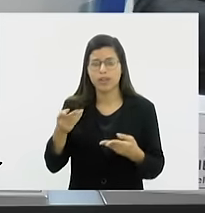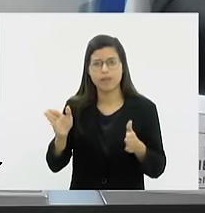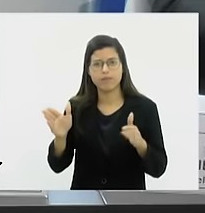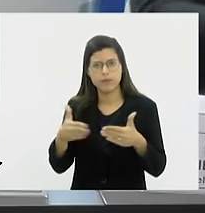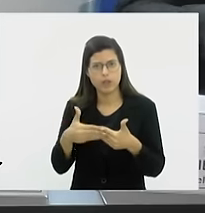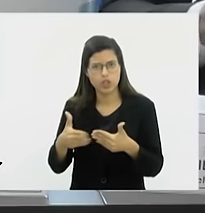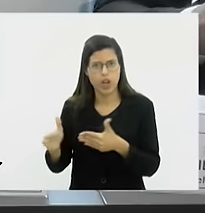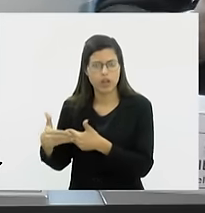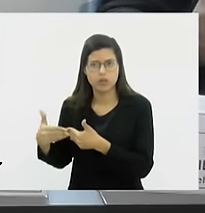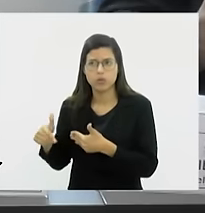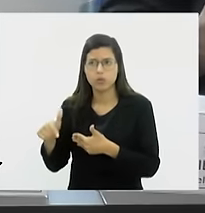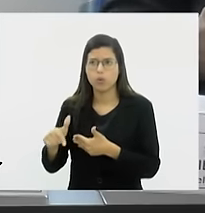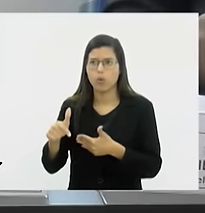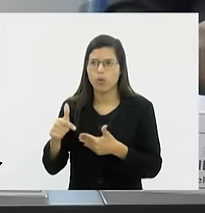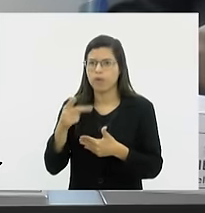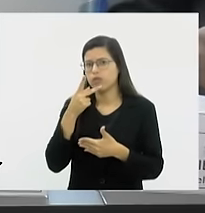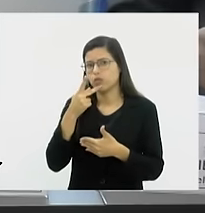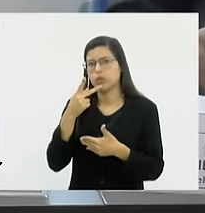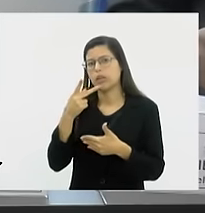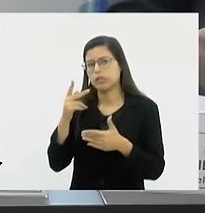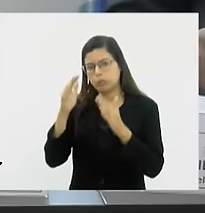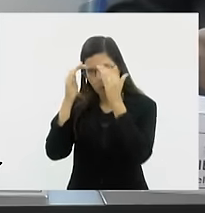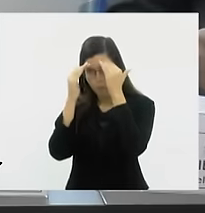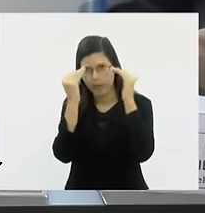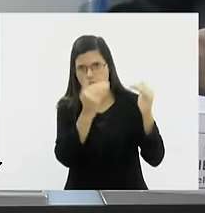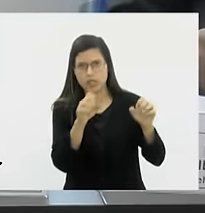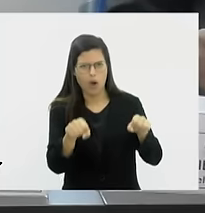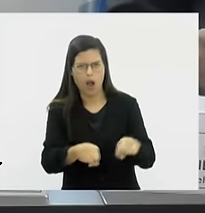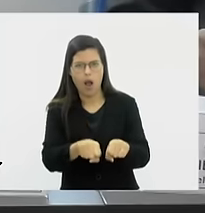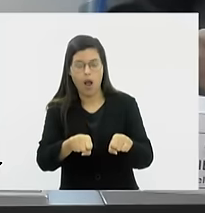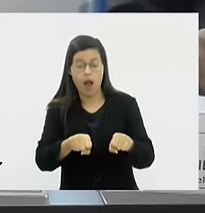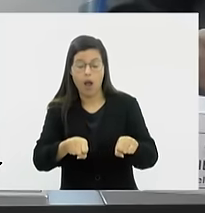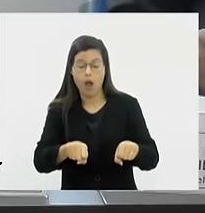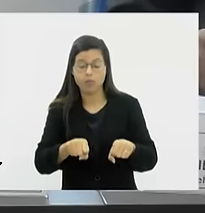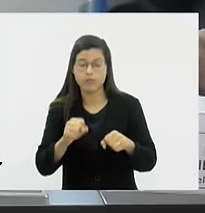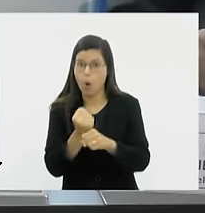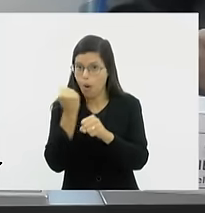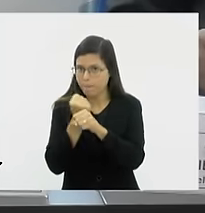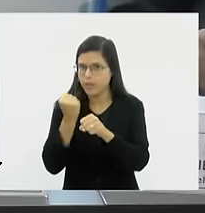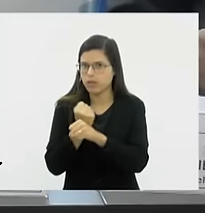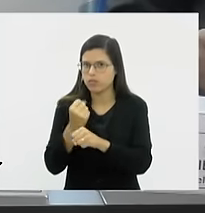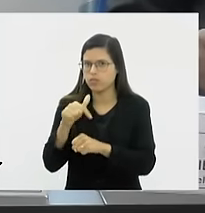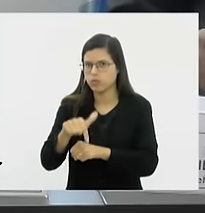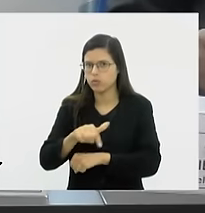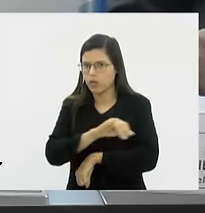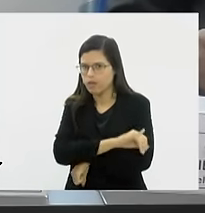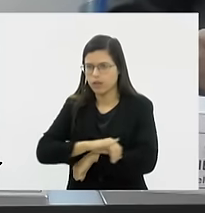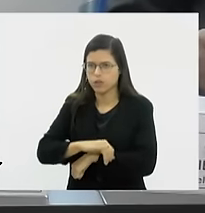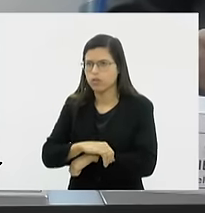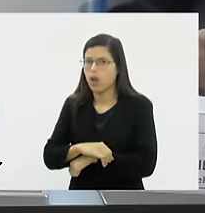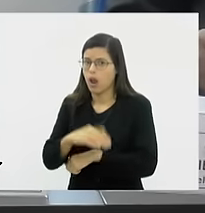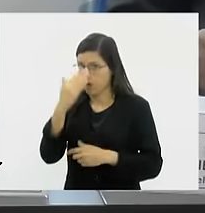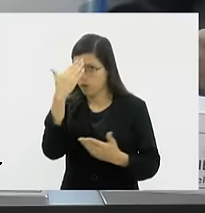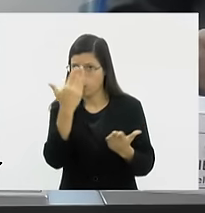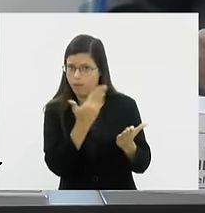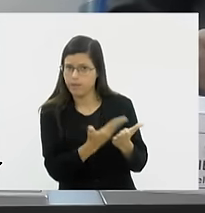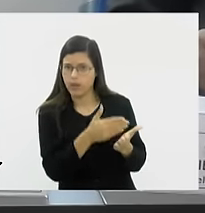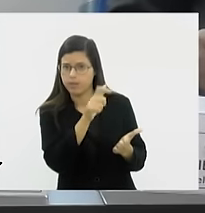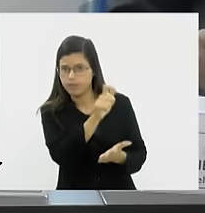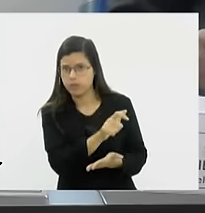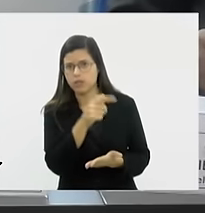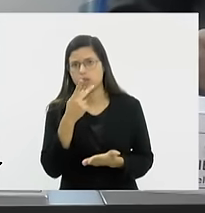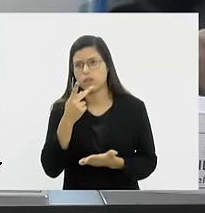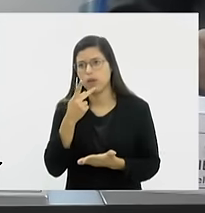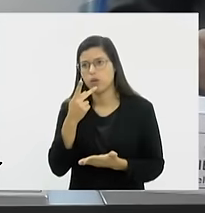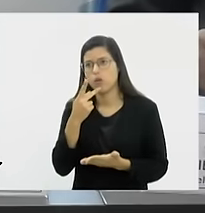as exigências, inclusive da obra física. Coisa que eu duvido, mas vou confiar no senhor. O senhor afirma que está irregular e que